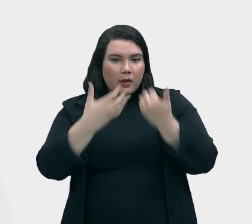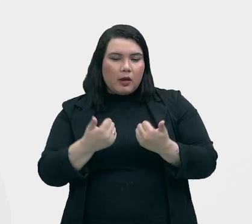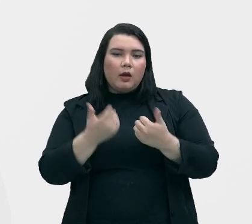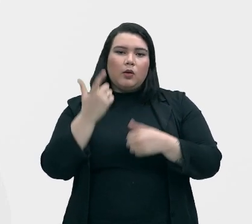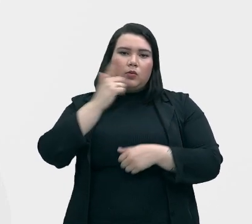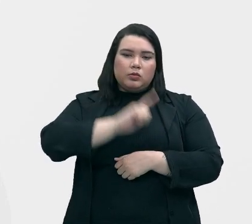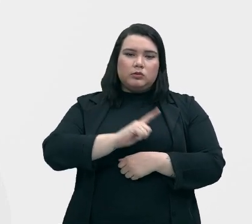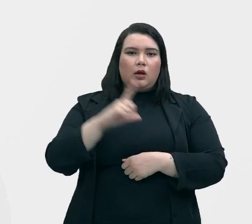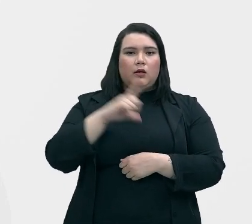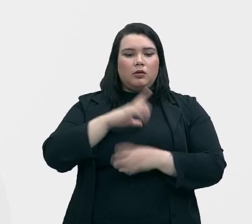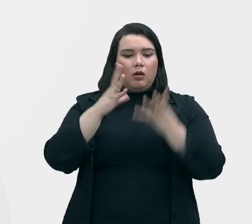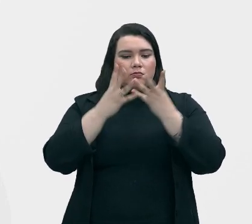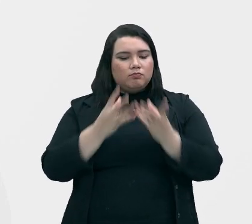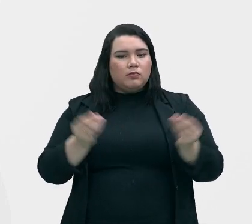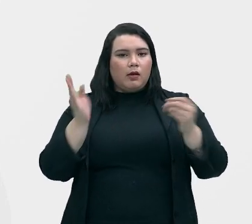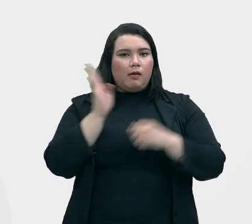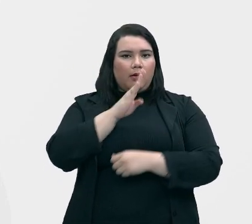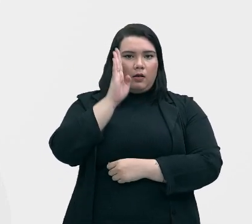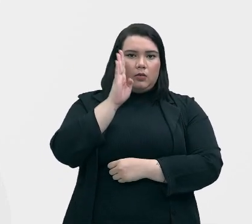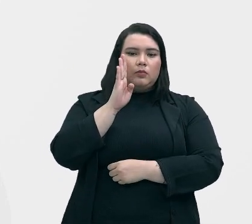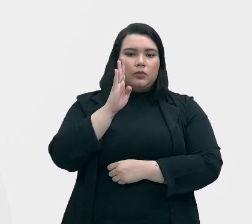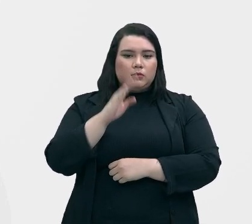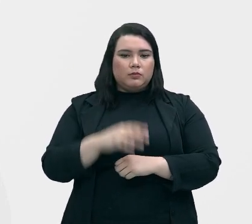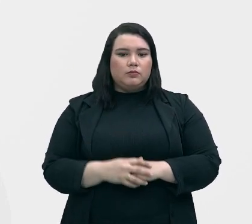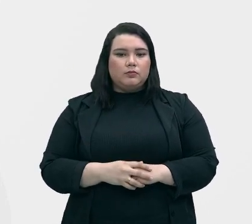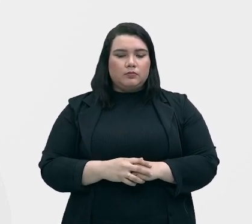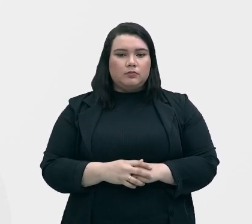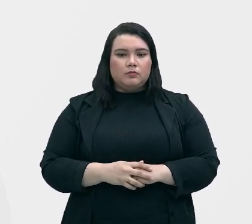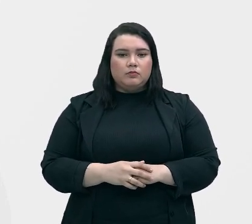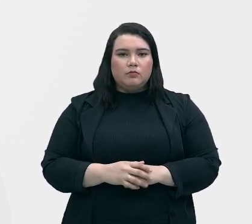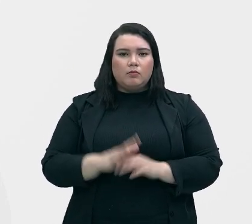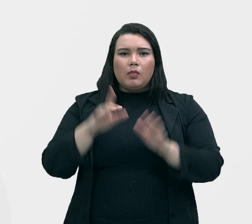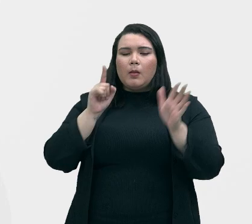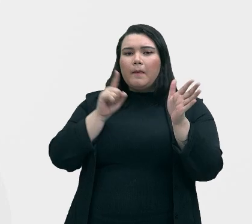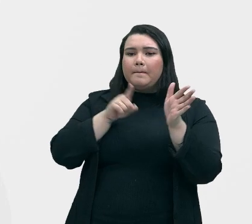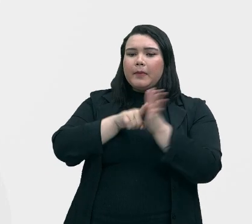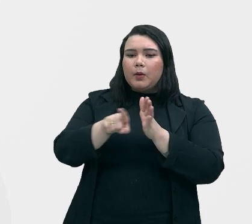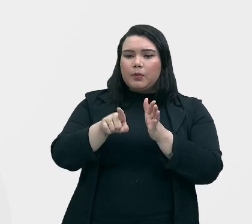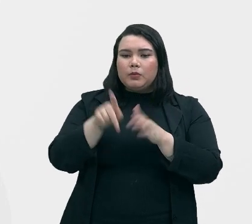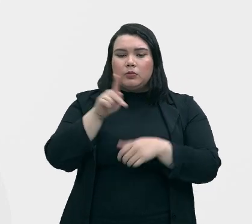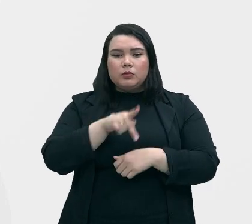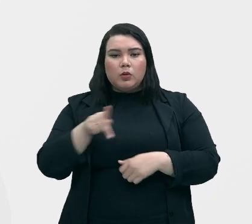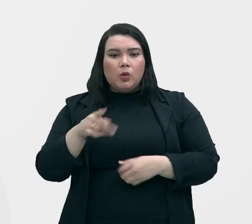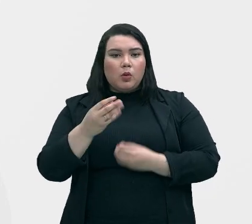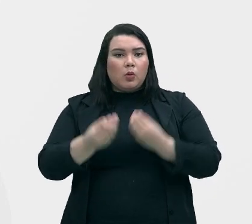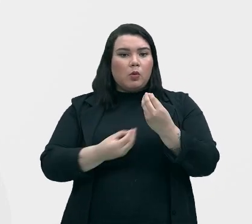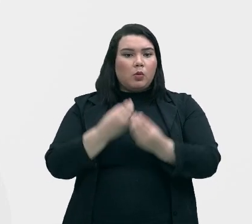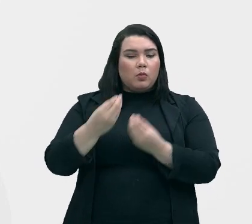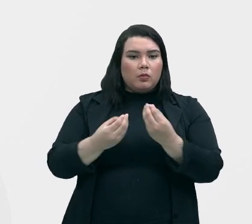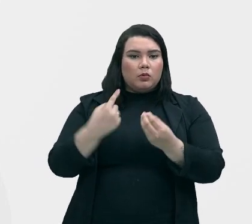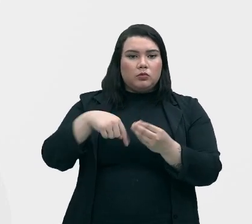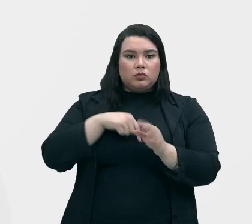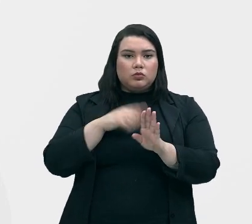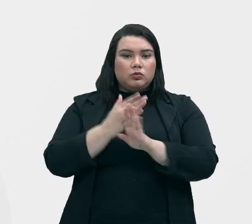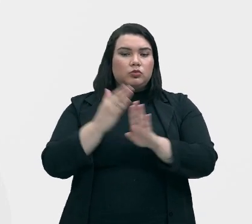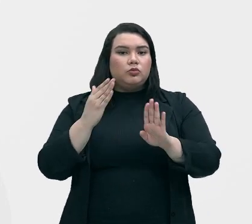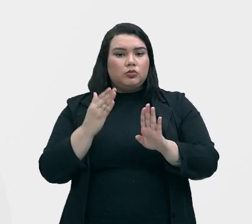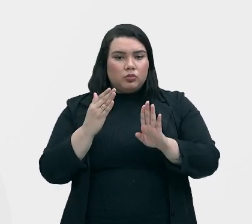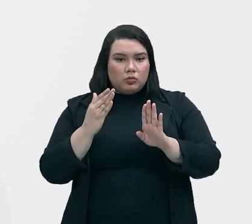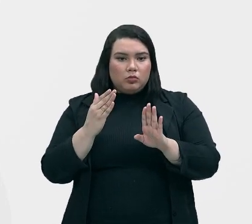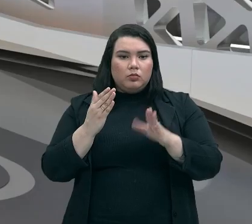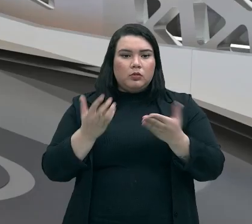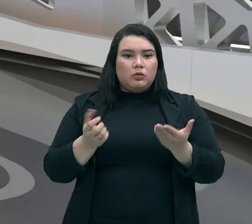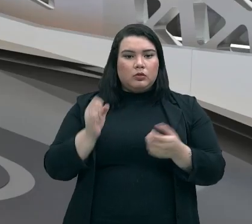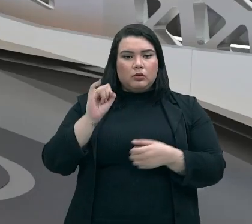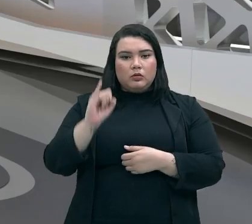mais rapidamente todas essas doenças. Mas, Manu, eu queria só perguntar uma coisa. Como é que a gente consegue identificar aí se